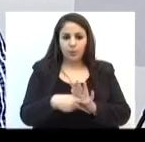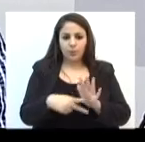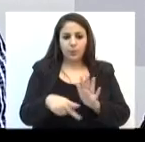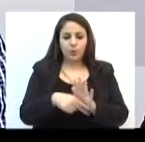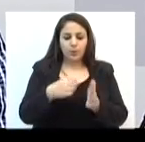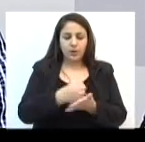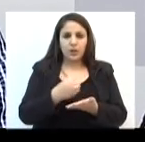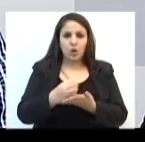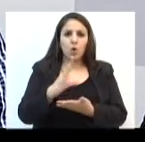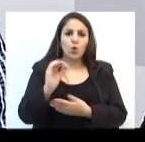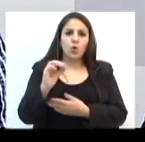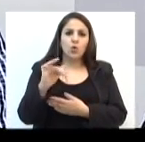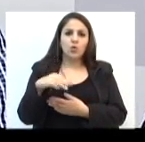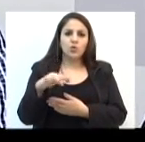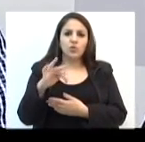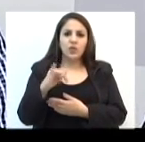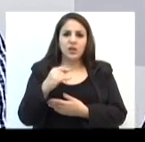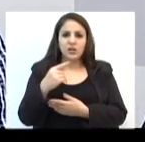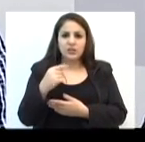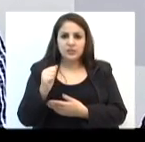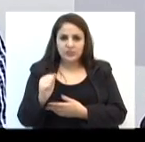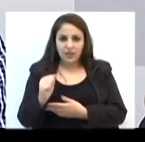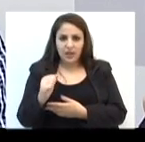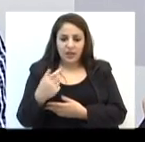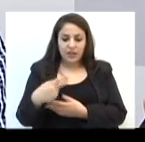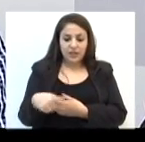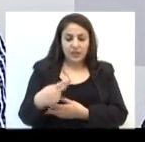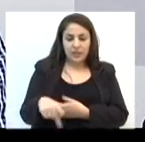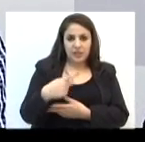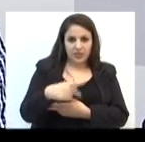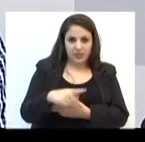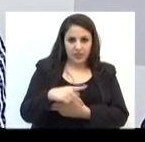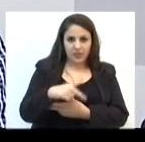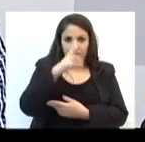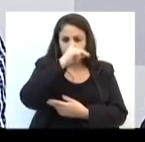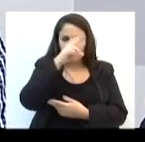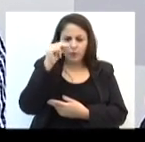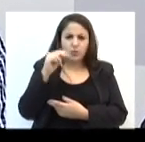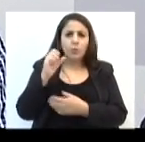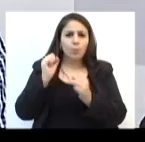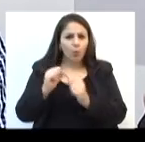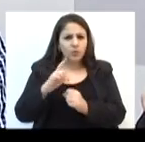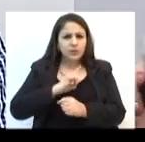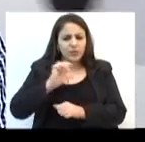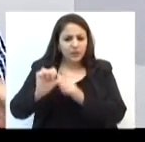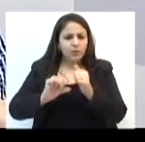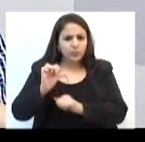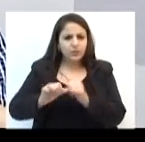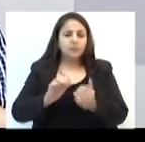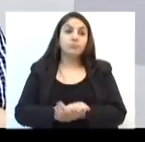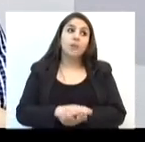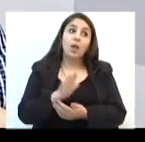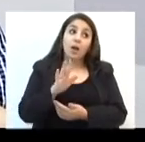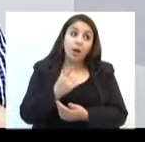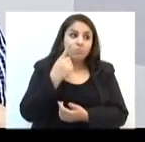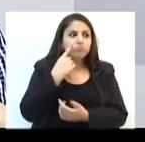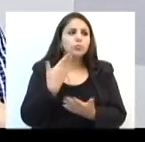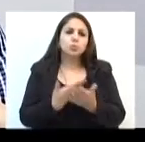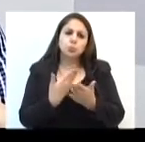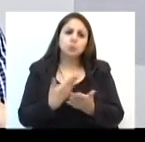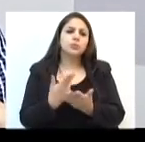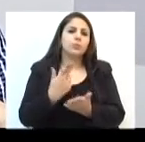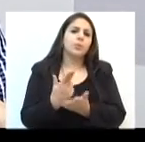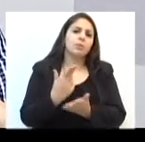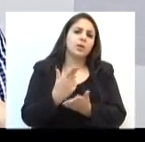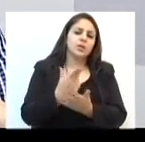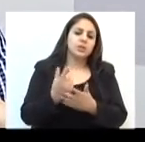dos cargos em confiança aqui na Prefeitura, outras funções das secretarias podem sofrer alterações? Olha, há um